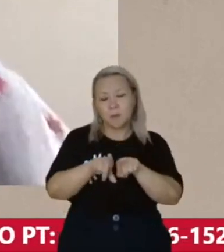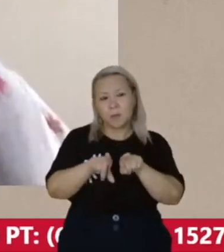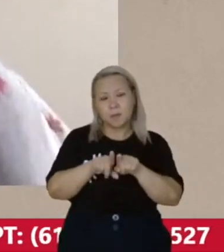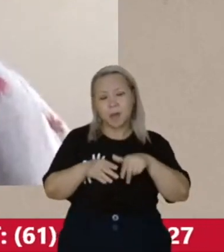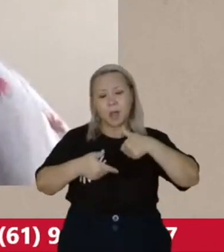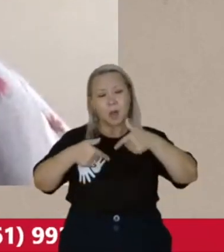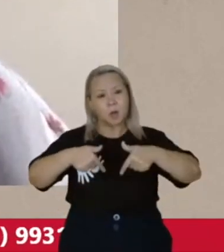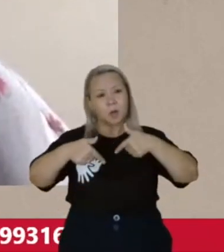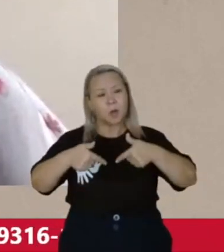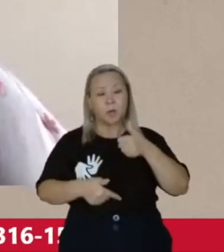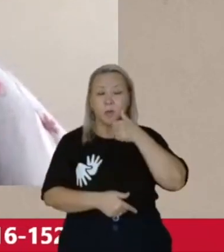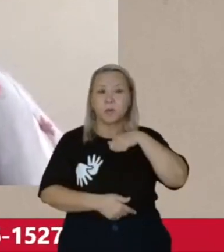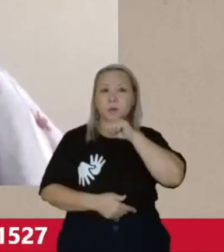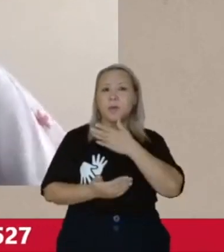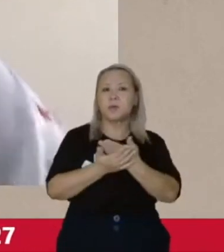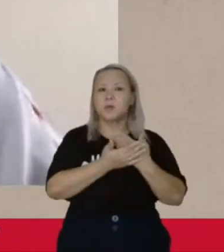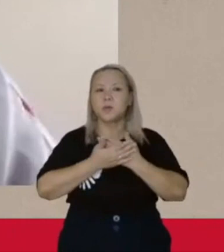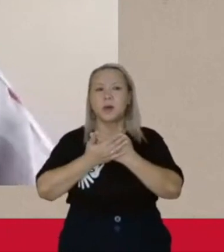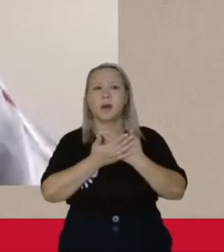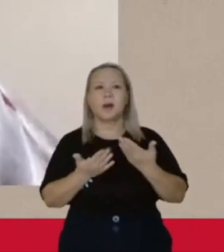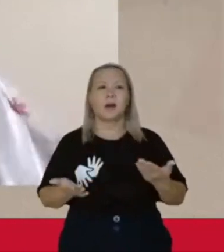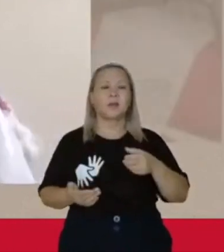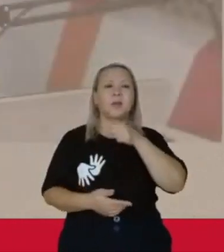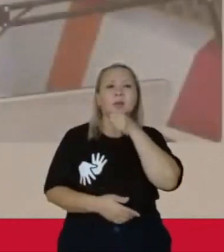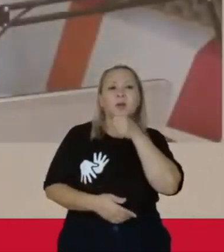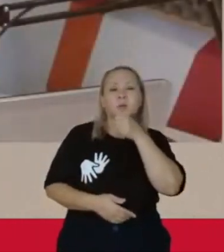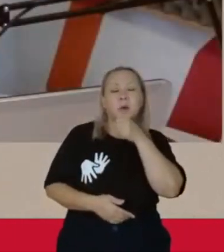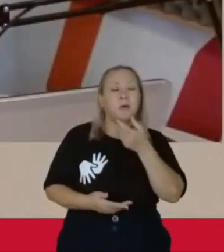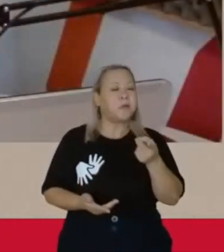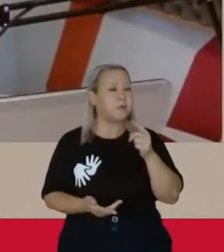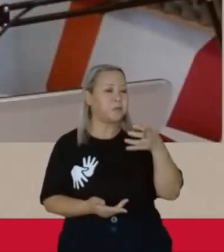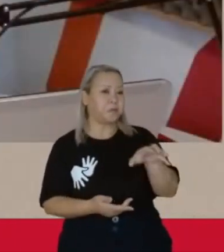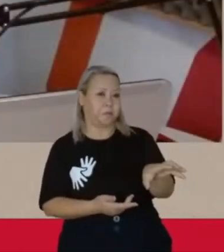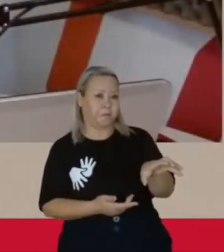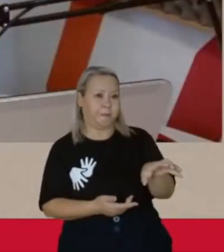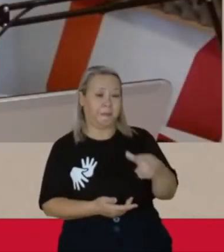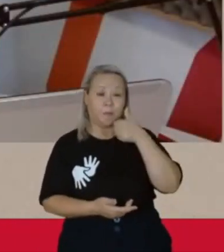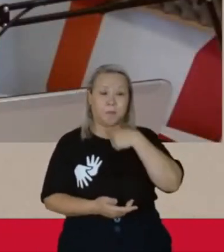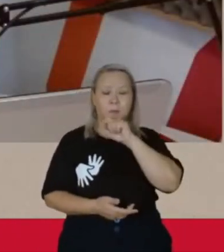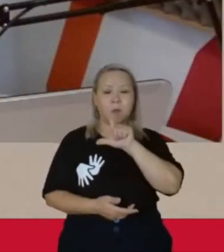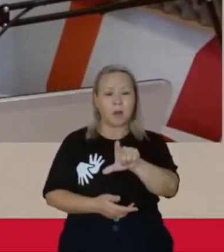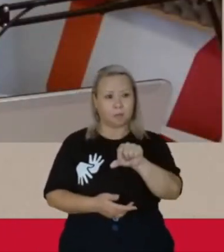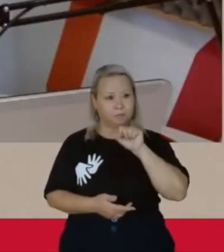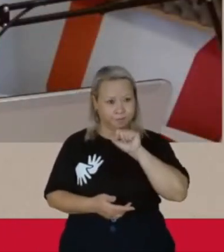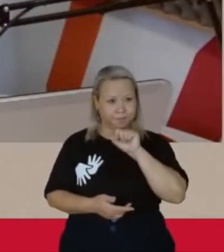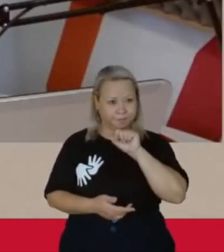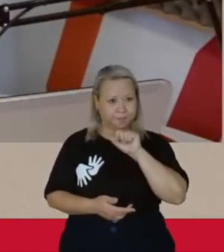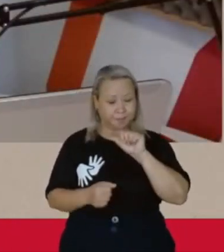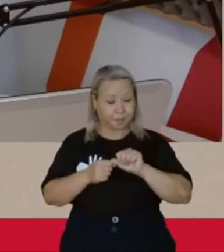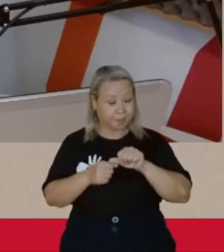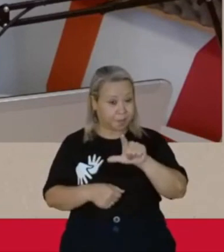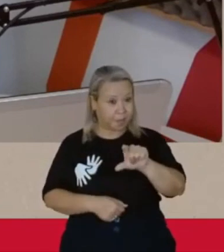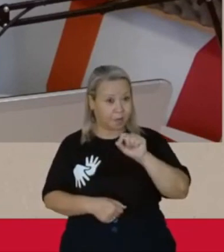para que a minha mãe estudasse, era uma coisa que o meu avô não queria, e a minha mãe fez uma escolha, Ela fez uma